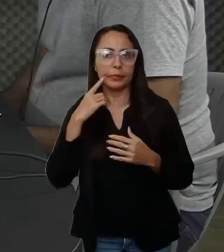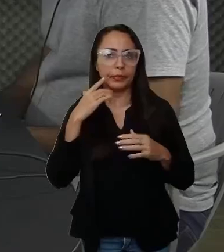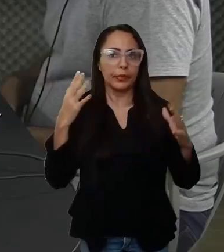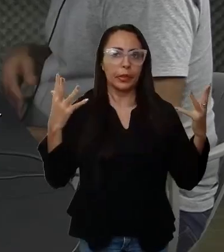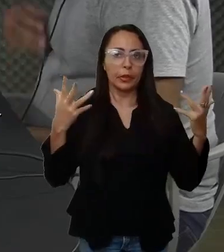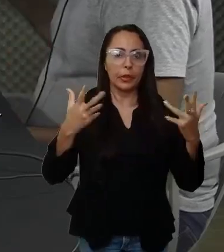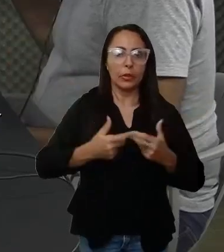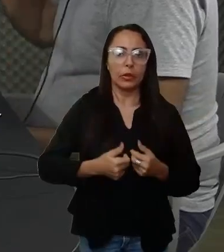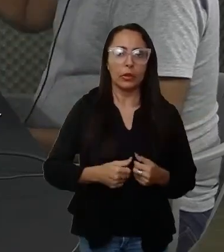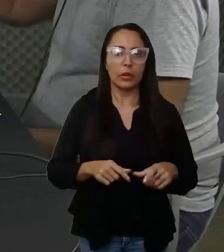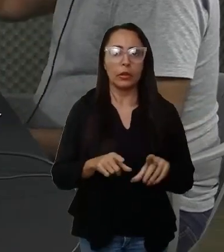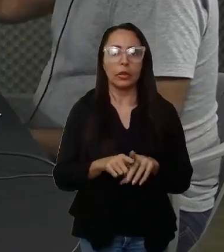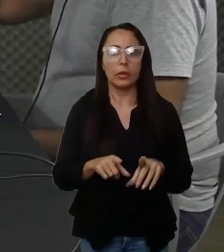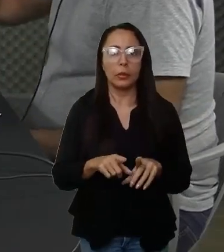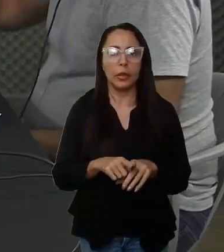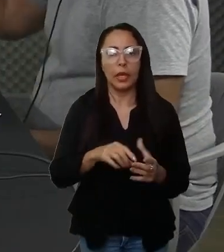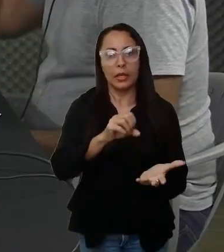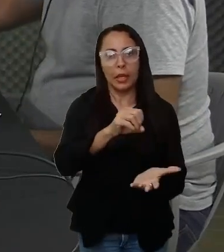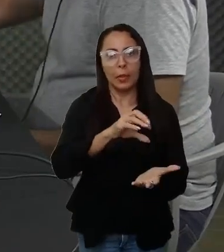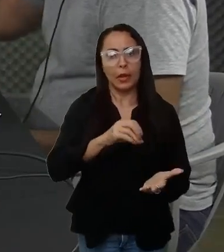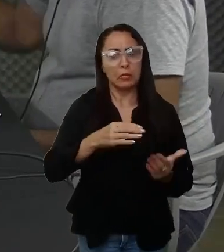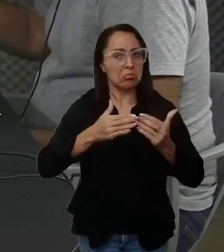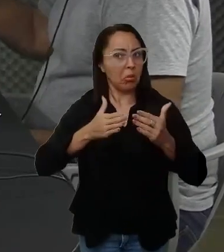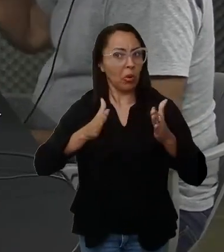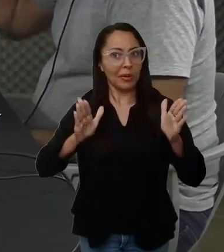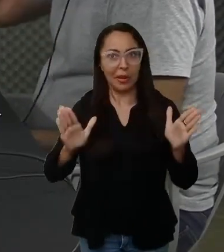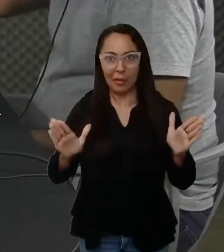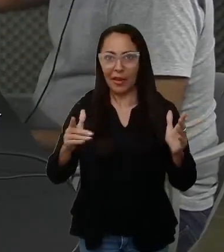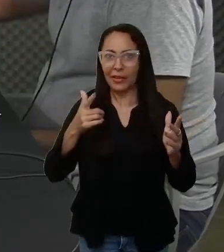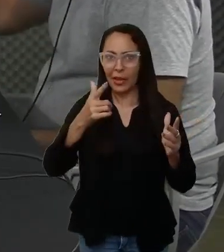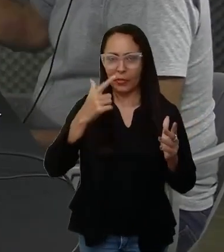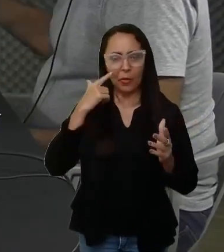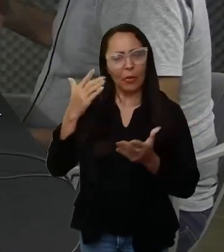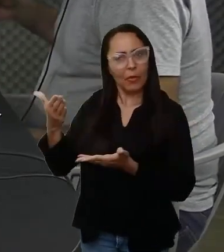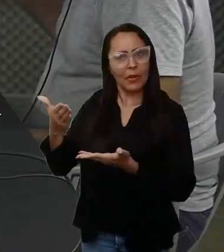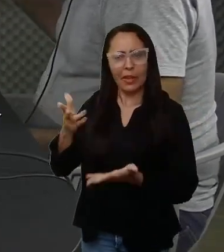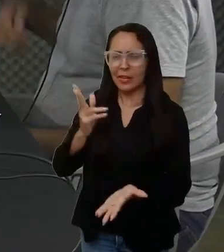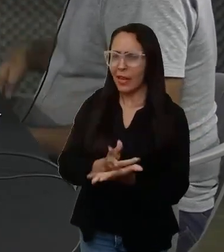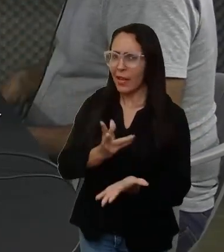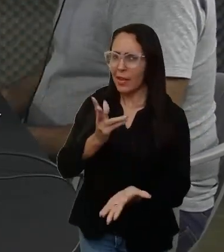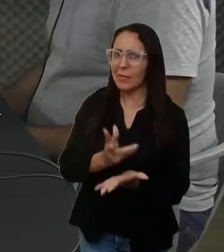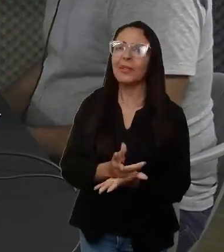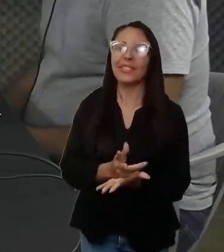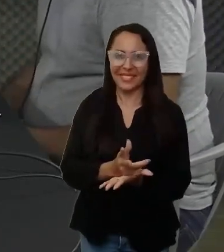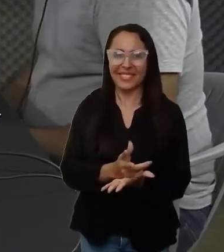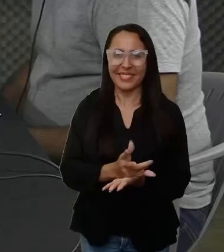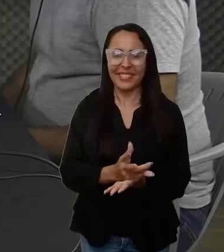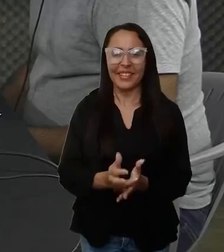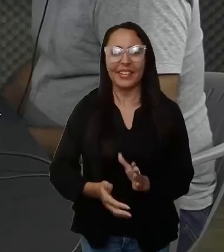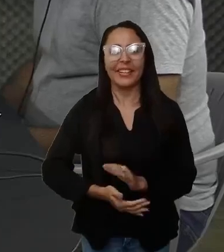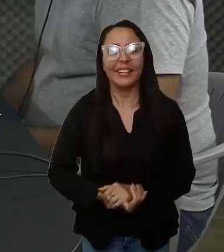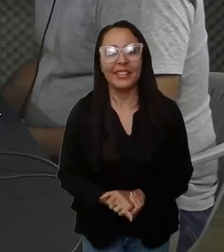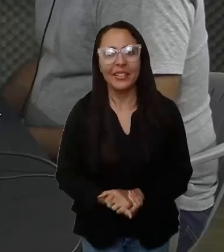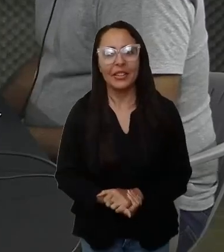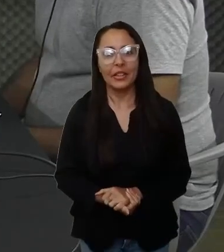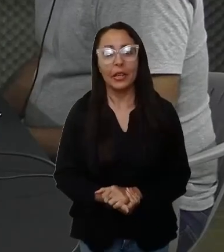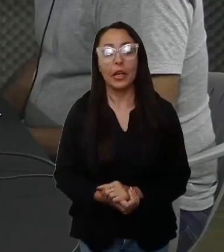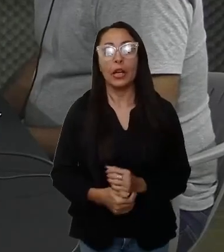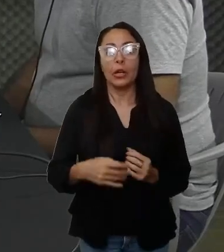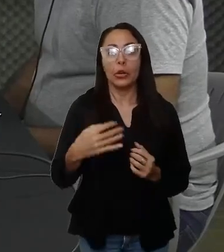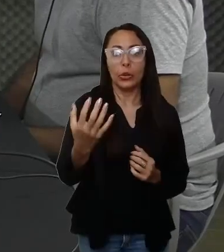disposição. E a TEPAC está de portas abertas, viu? Pode vir com a PAC, com quem você quiser, que a gente está de portas abertas. Com certeza. Eu